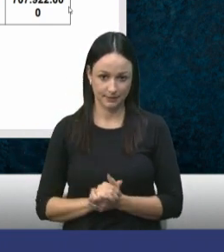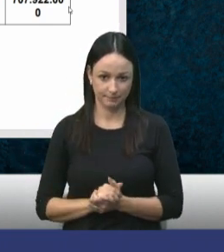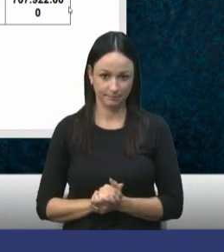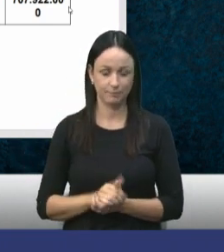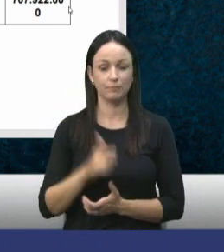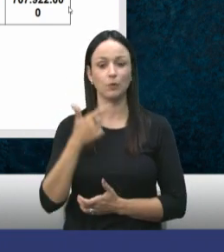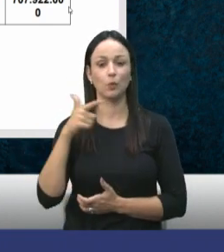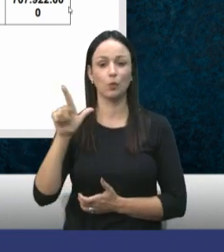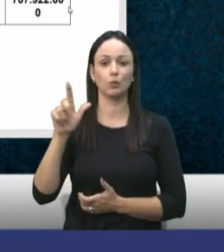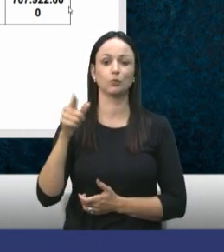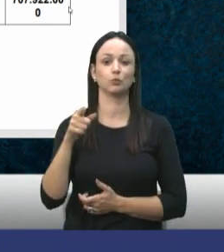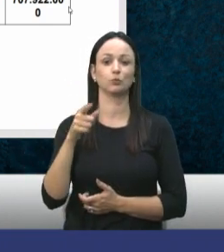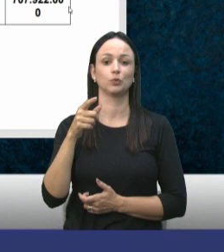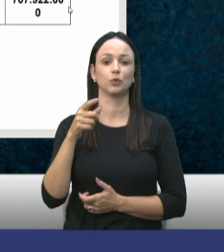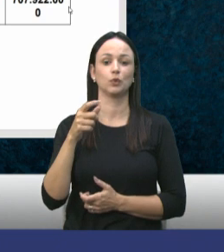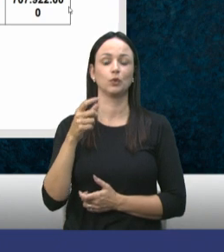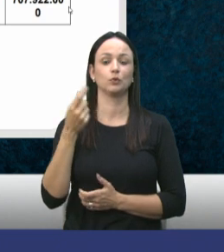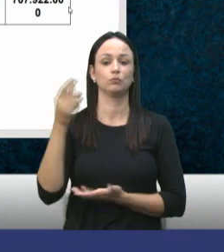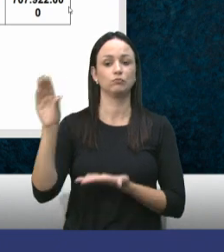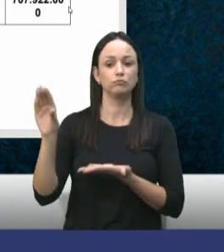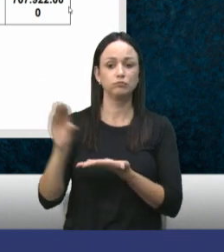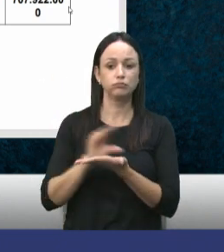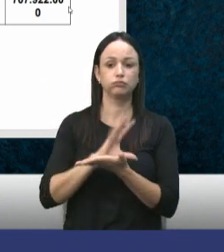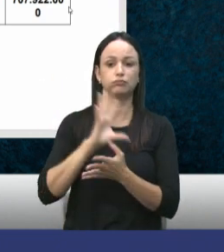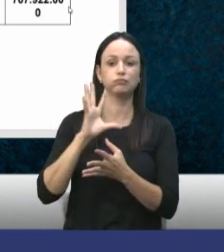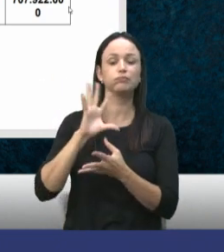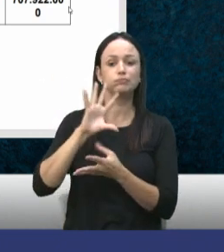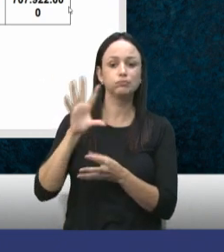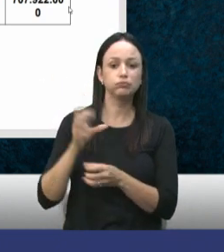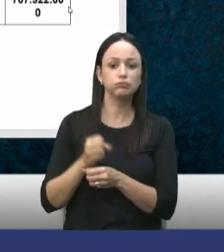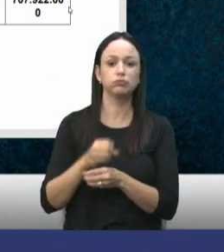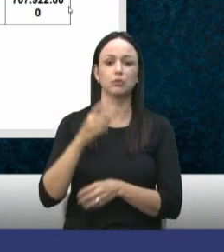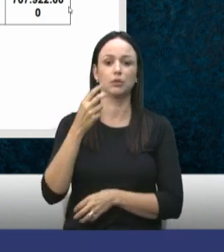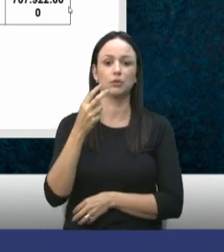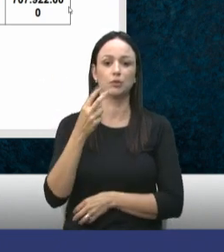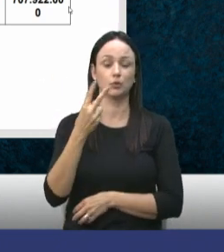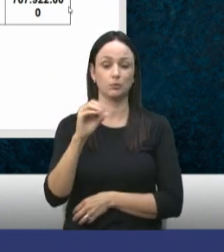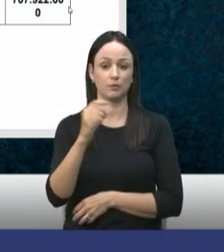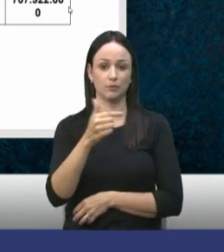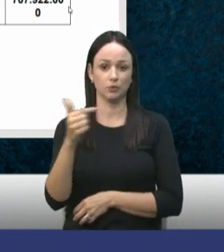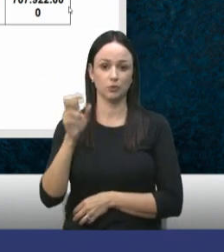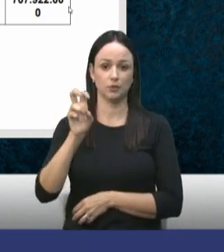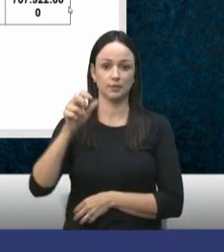R$467.423.875. Receita arrecadada no ano de 2022,